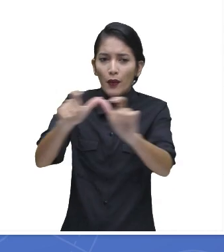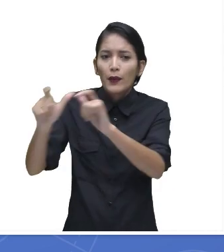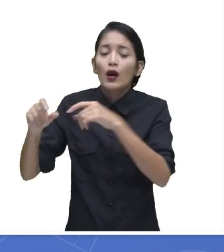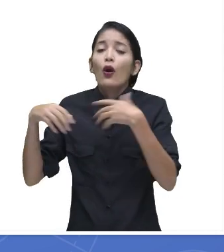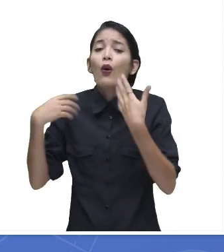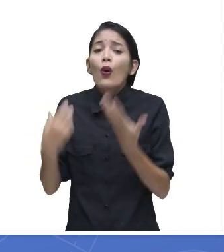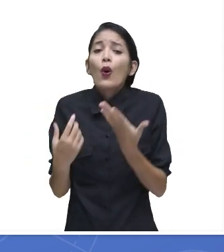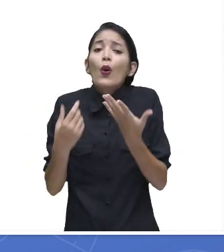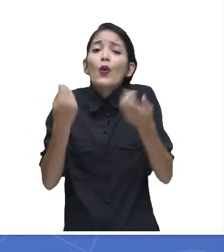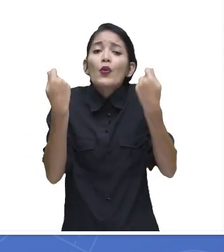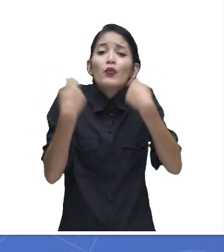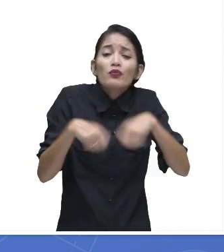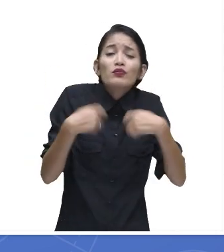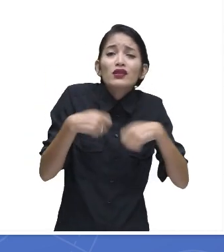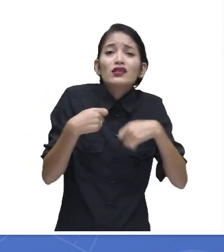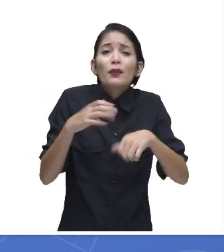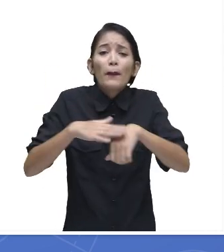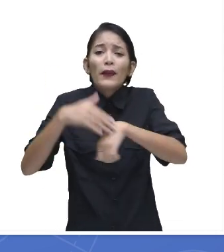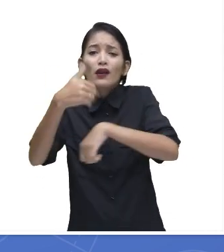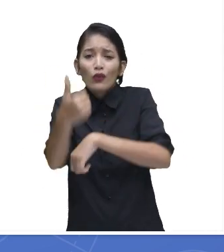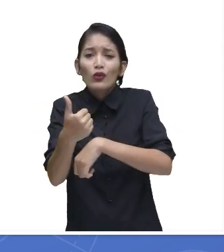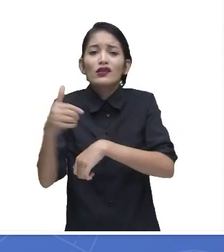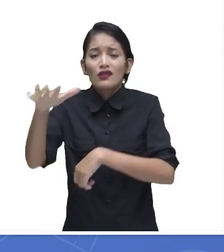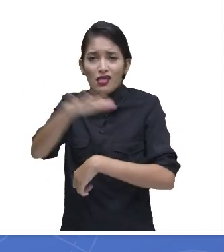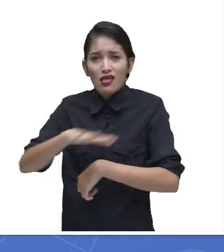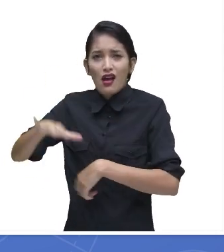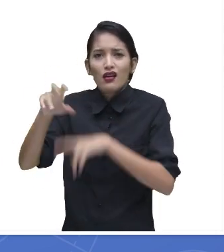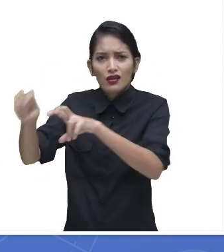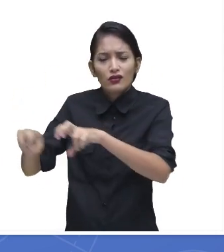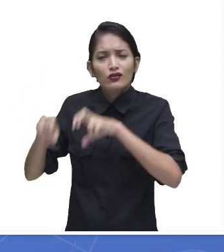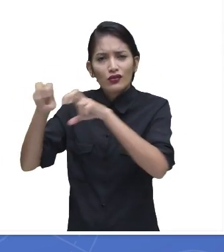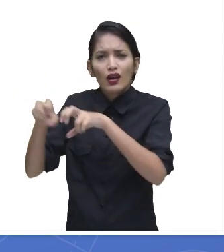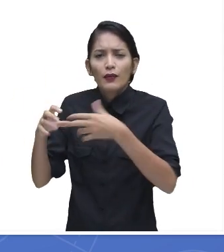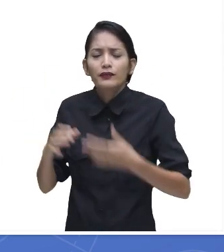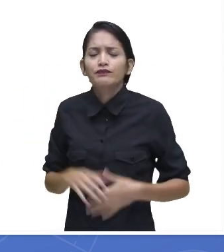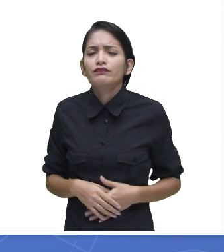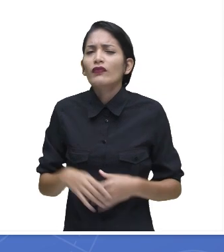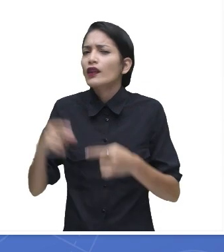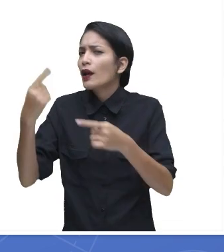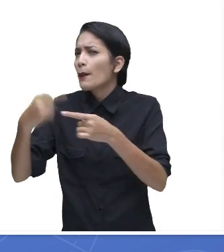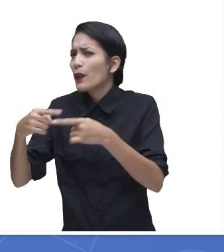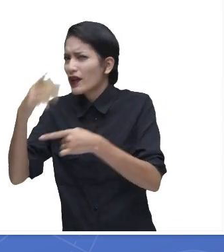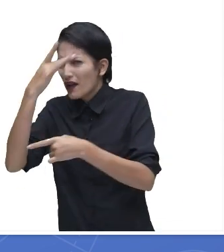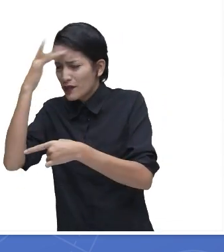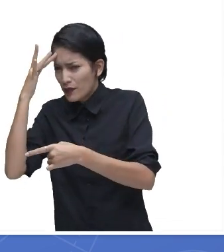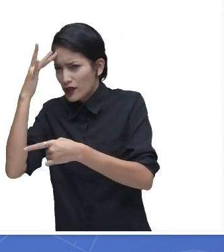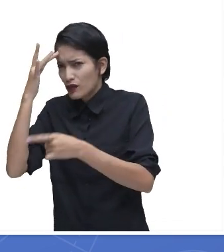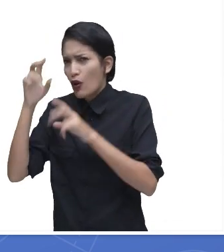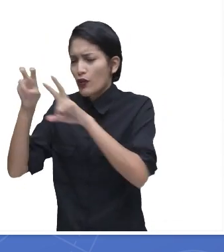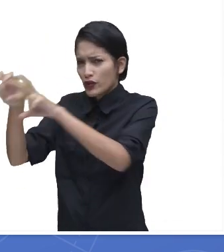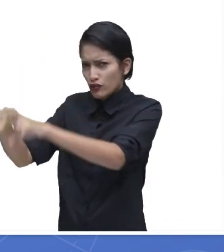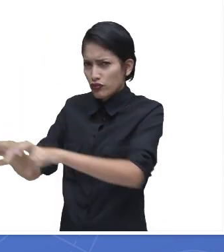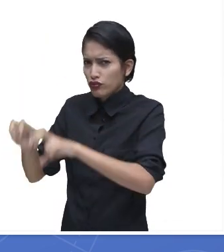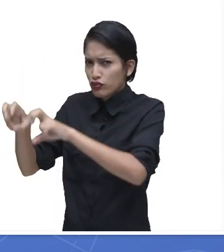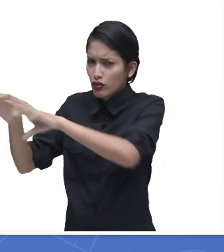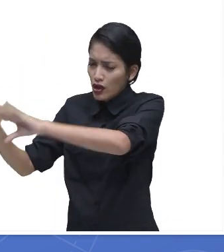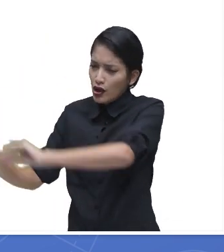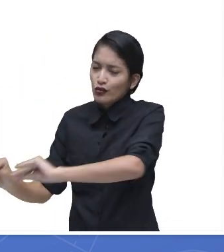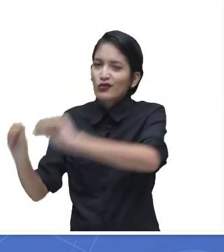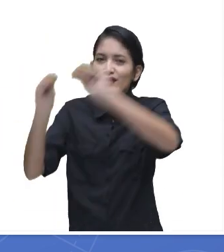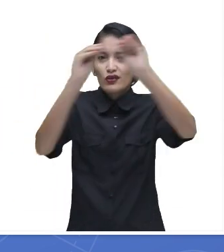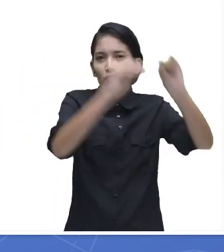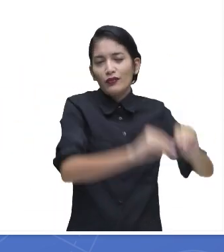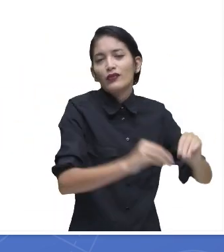condições sociais no campo. A migração, por que as pessoas saem do campo e vão para a cidade? Qual é a